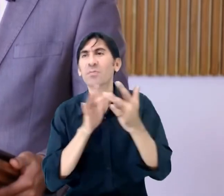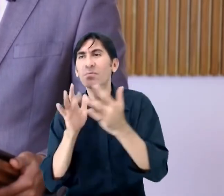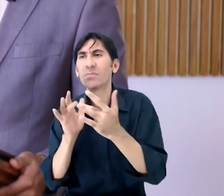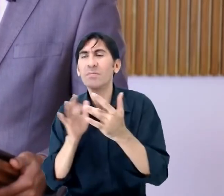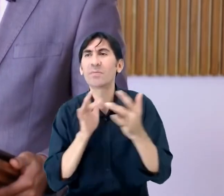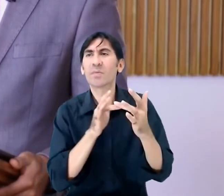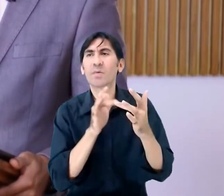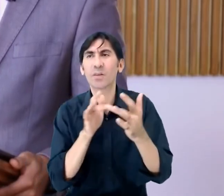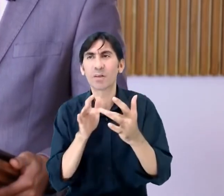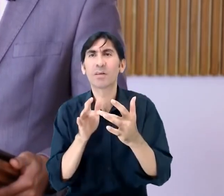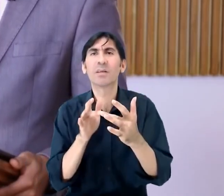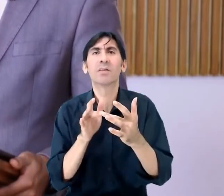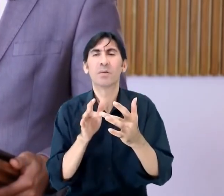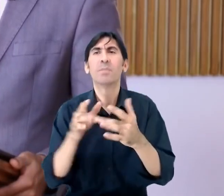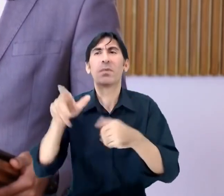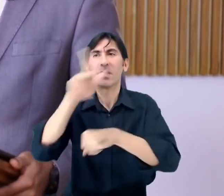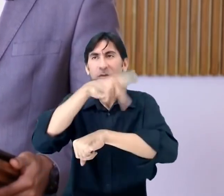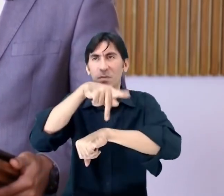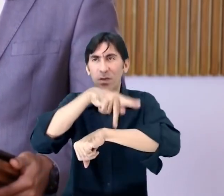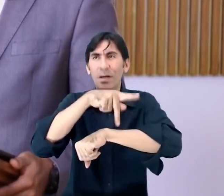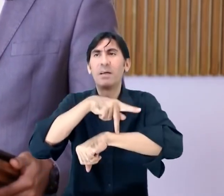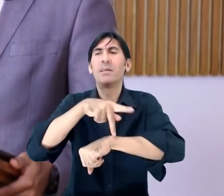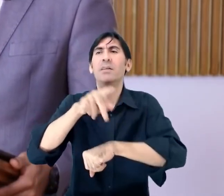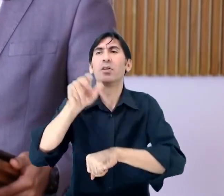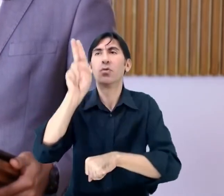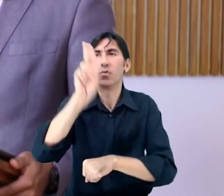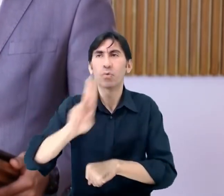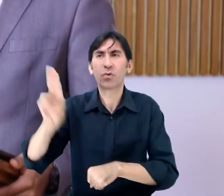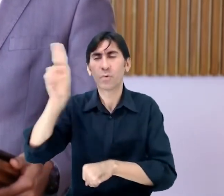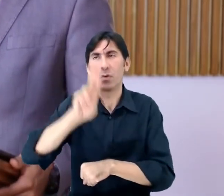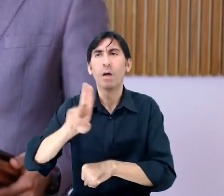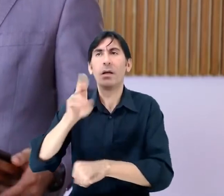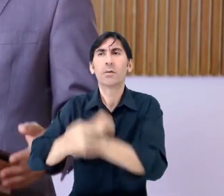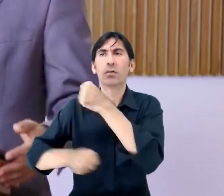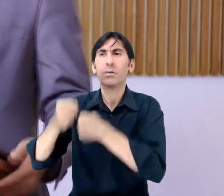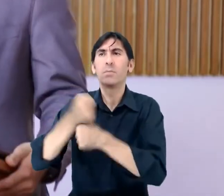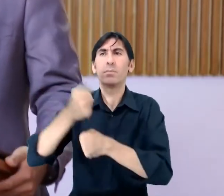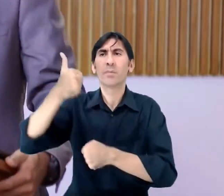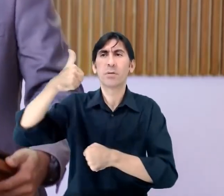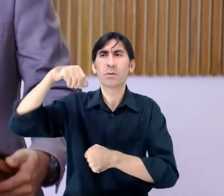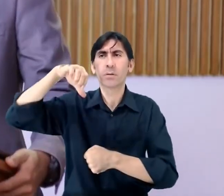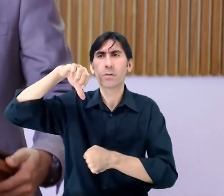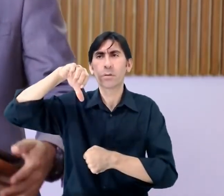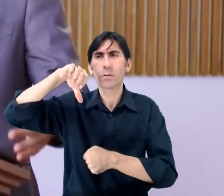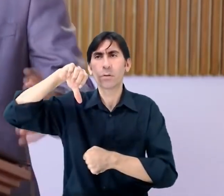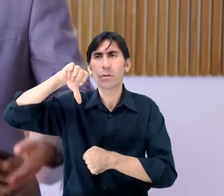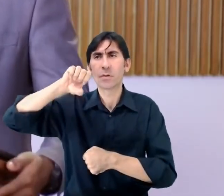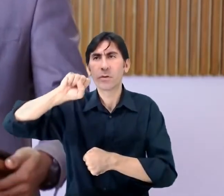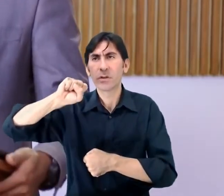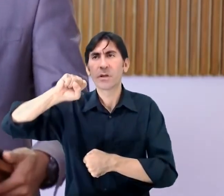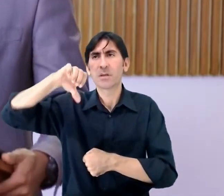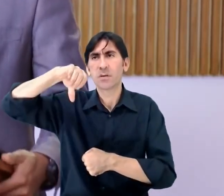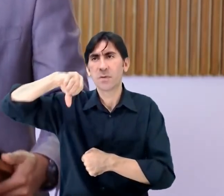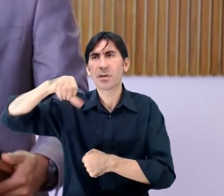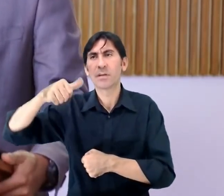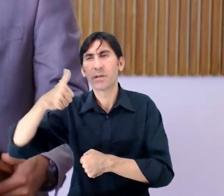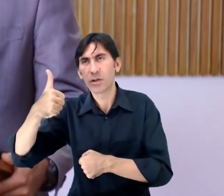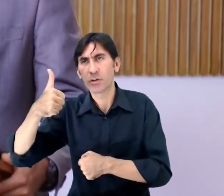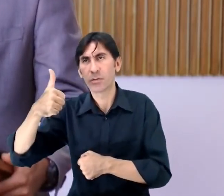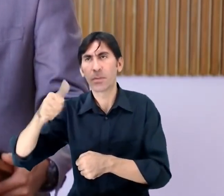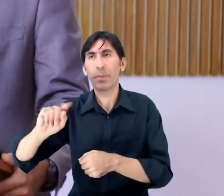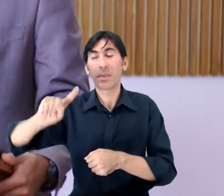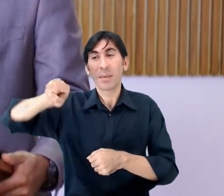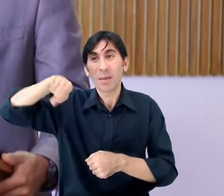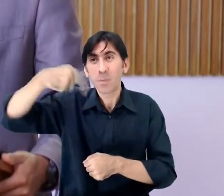no Uruguai. Em 1891, ele chegou. E 2 anos depois, ele entrou aqui no